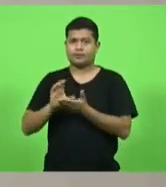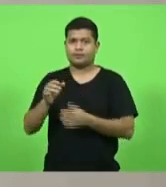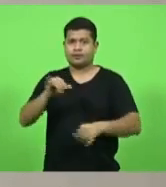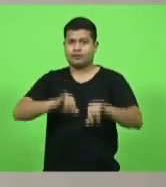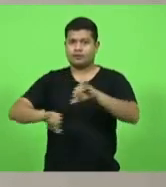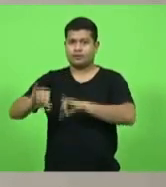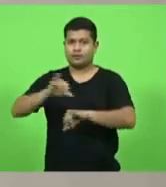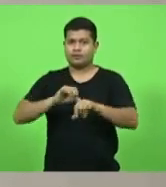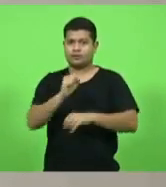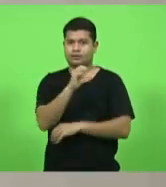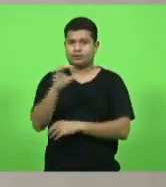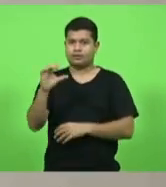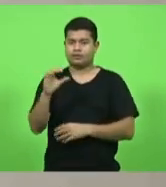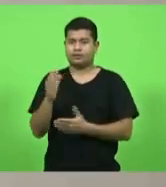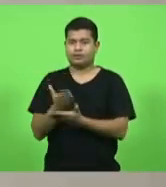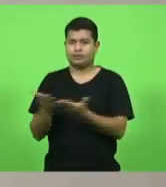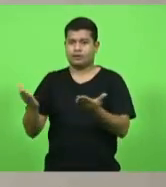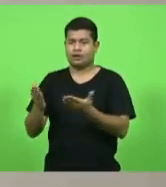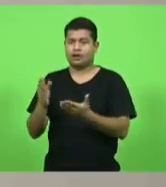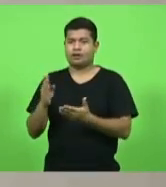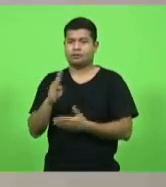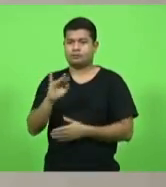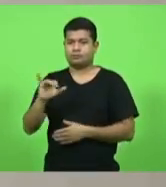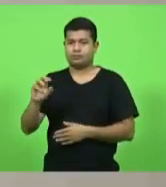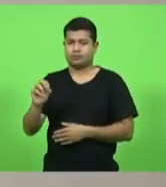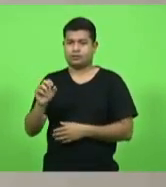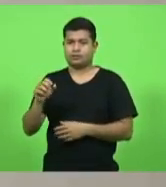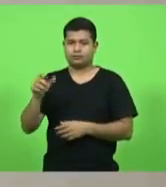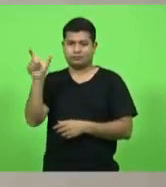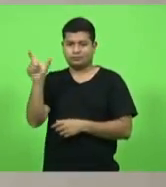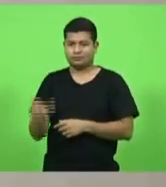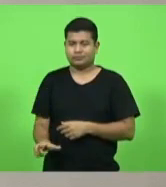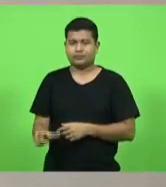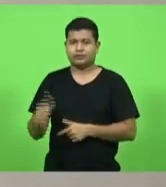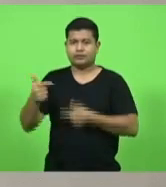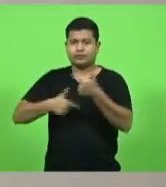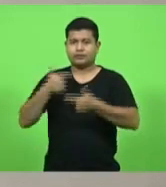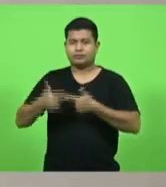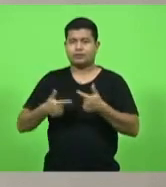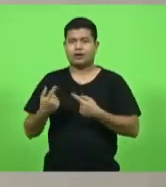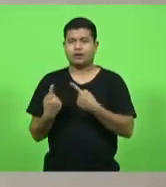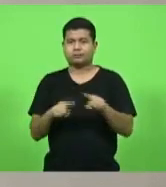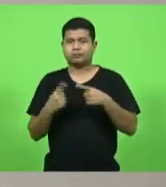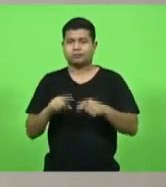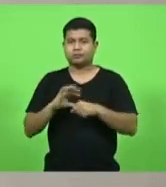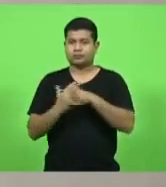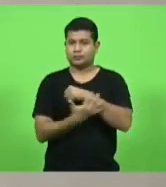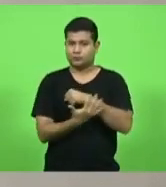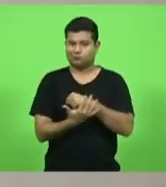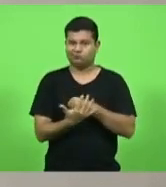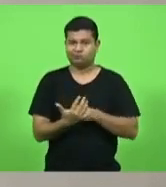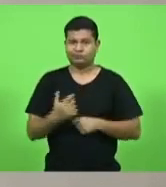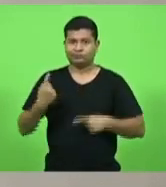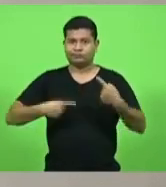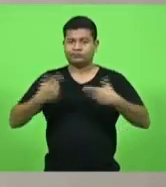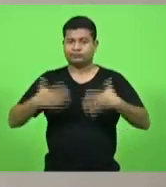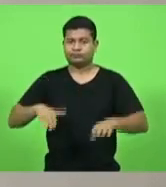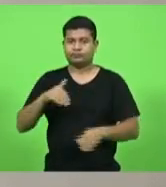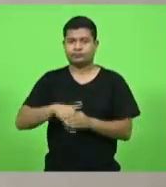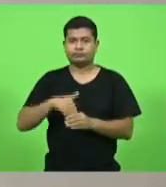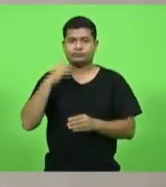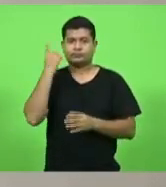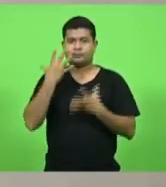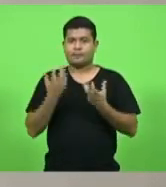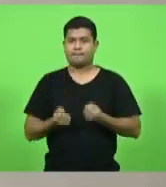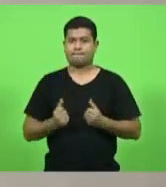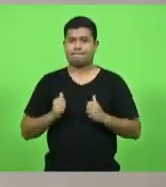Catarina pelos bioquímicos envolvidos no enfrentamento do Covid-19. Em discussão. Não havendo quem queira discutir, em votação. Deputados que aprovam,